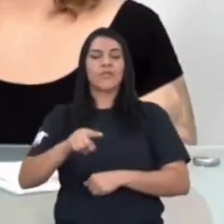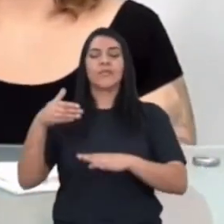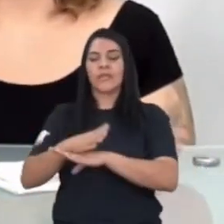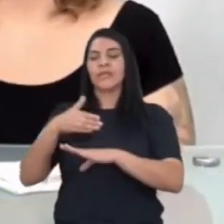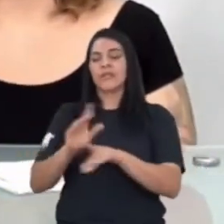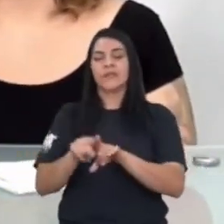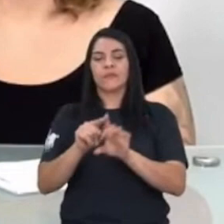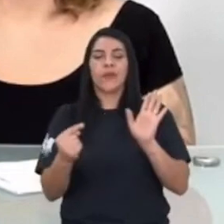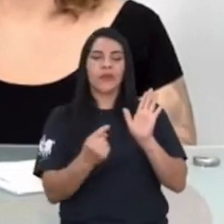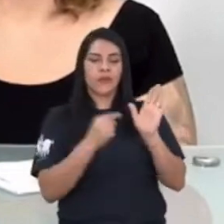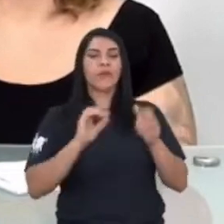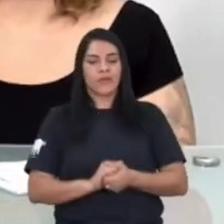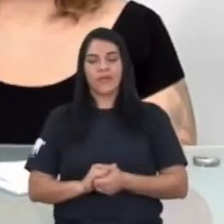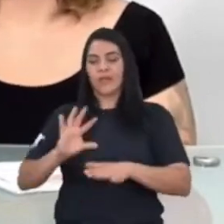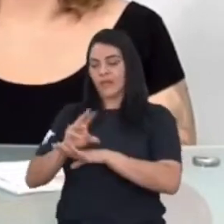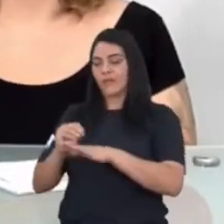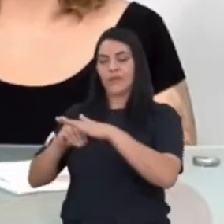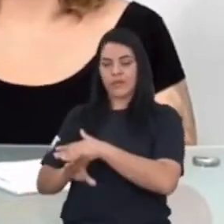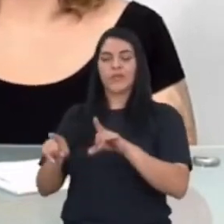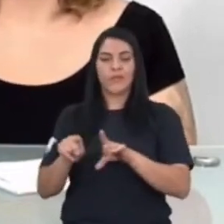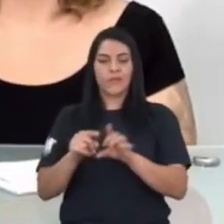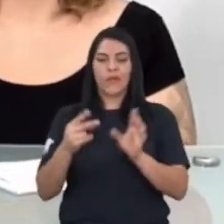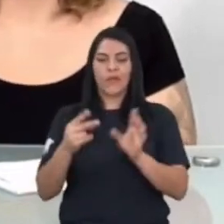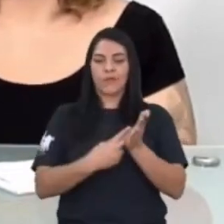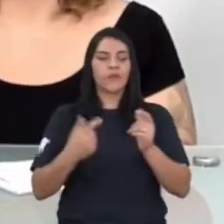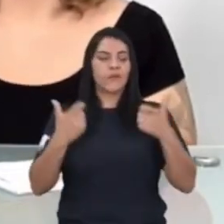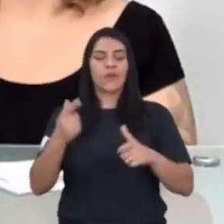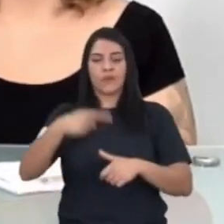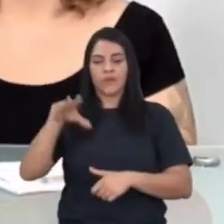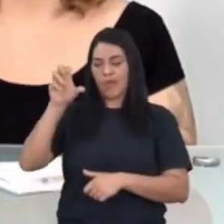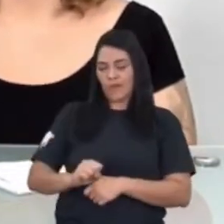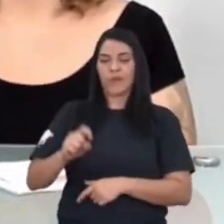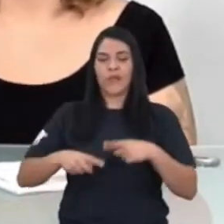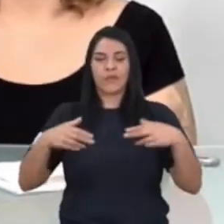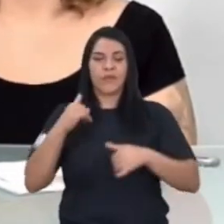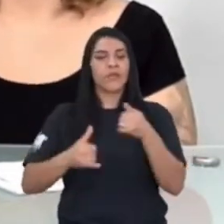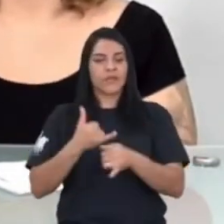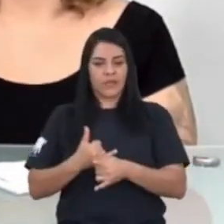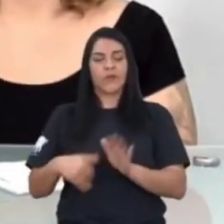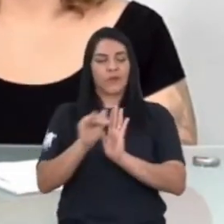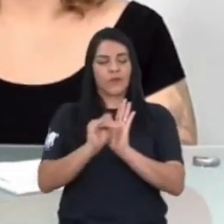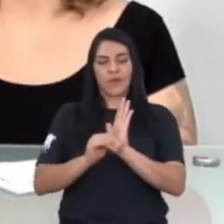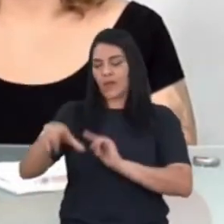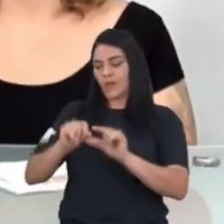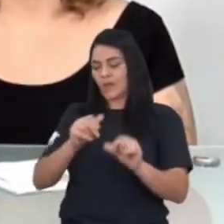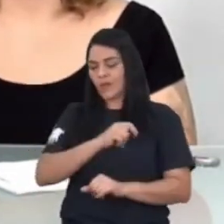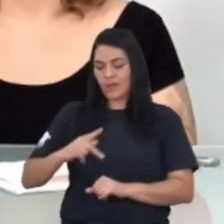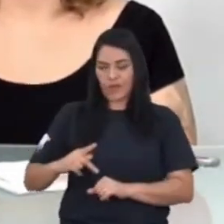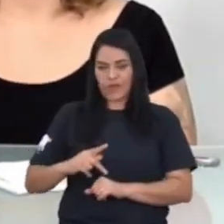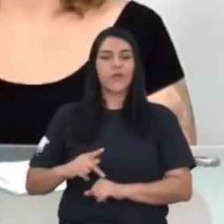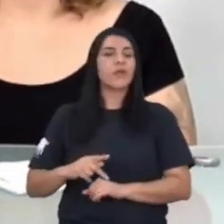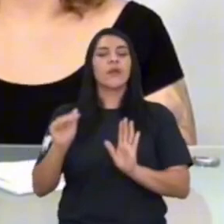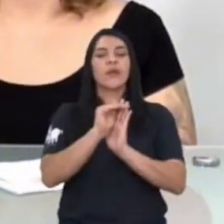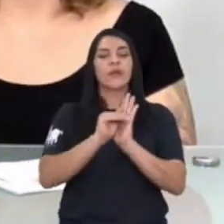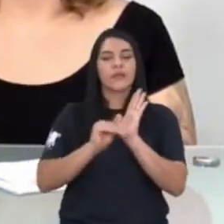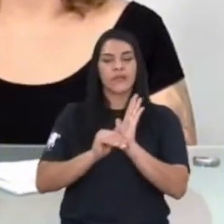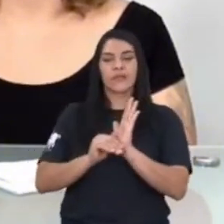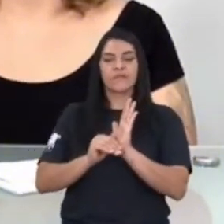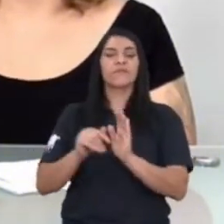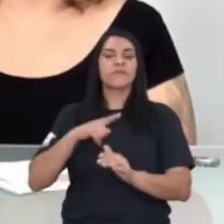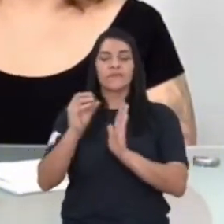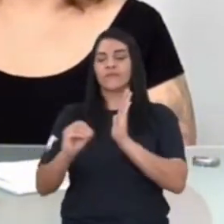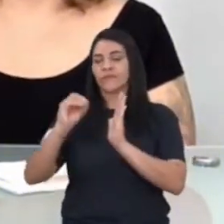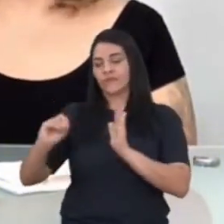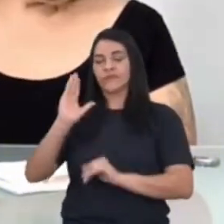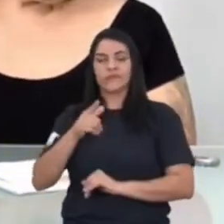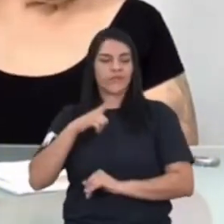vai clicar lá entrar no repositório, como você está acostumado, no mesmo lugar que você busca lá o material digital, só que você vai em tutoriais, escolhe plataformas, a subcategoria tarefas SP,